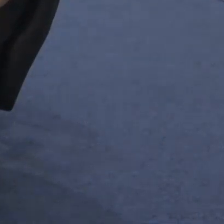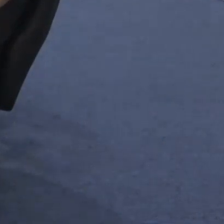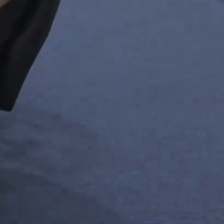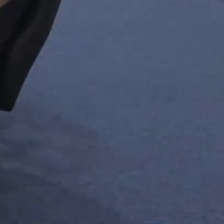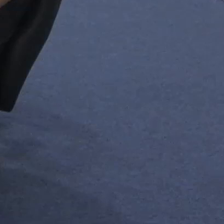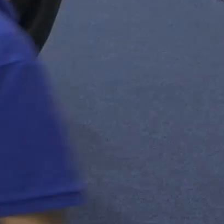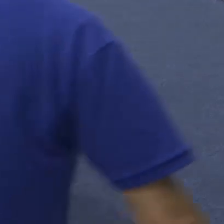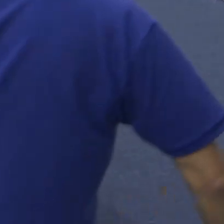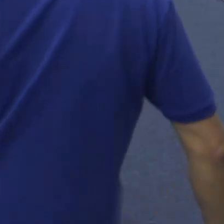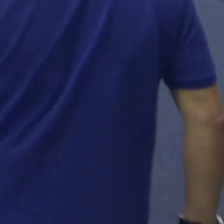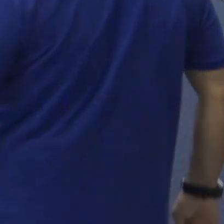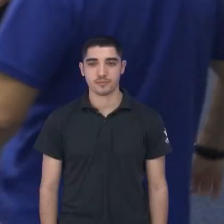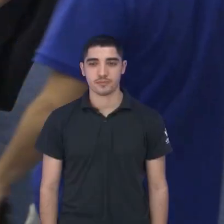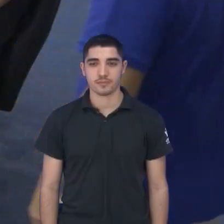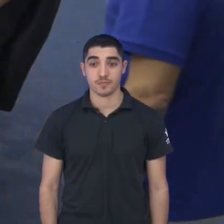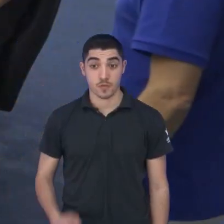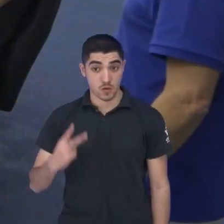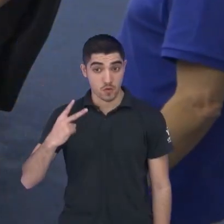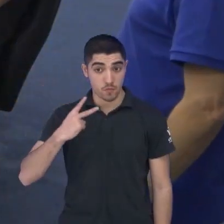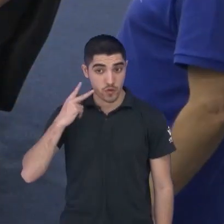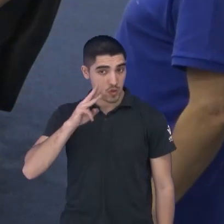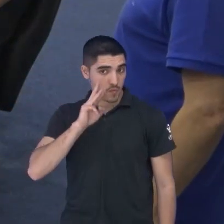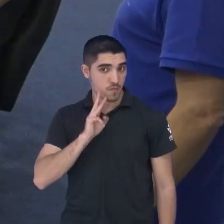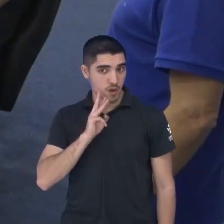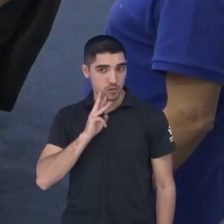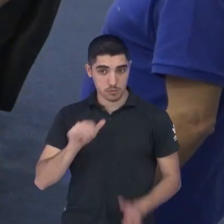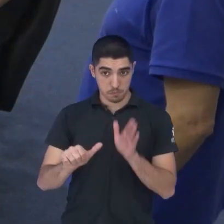Questão de ordem, vereador Walter Reach.